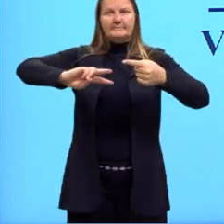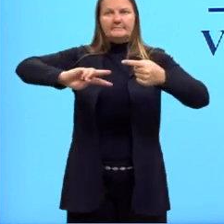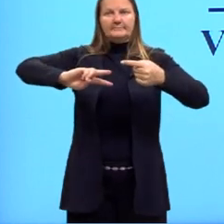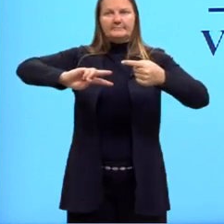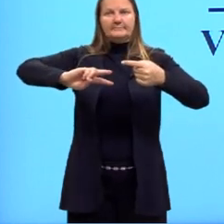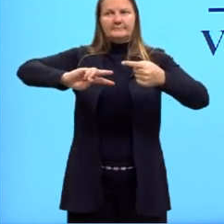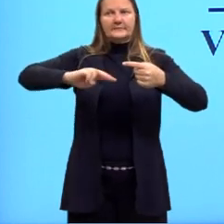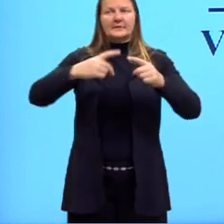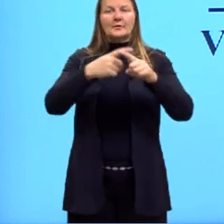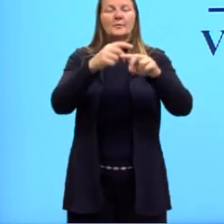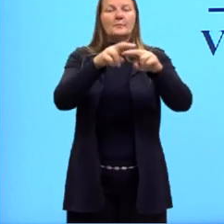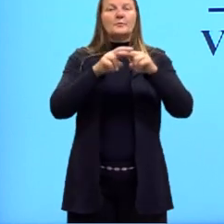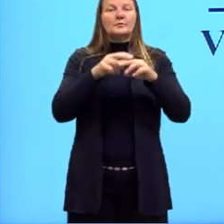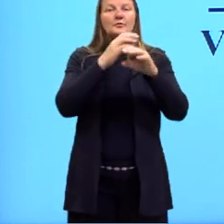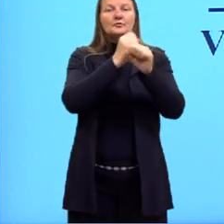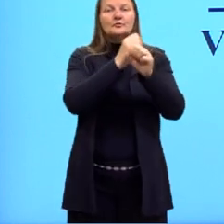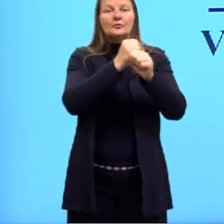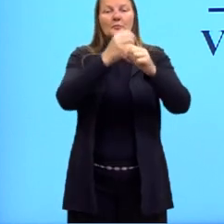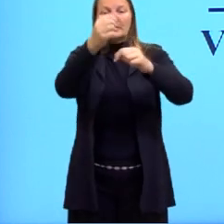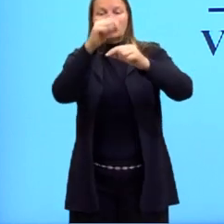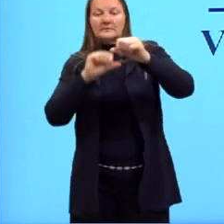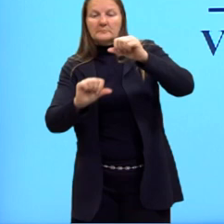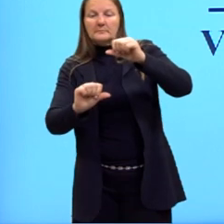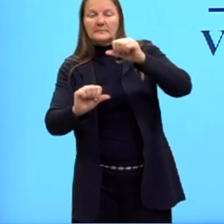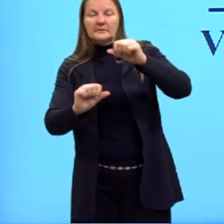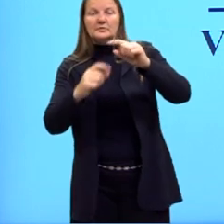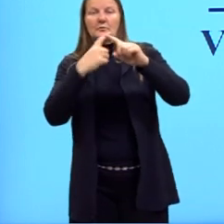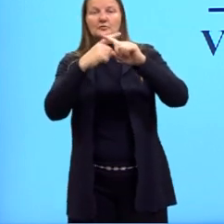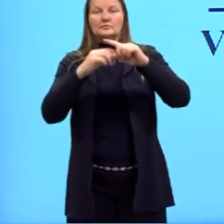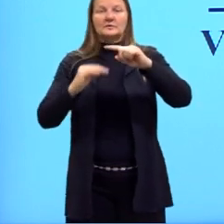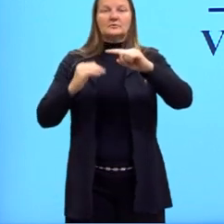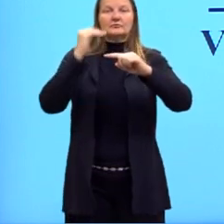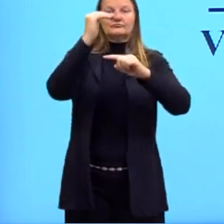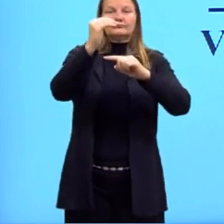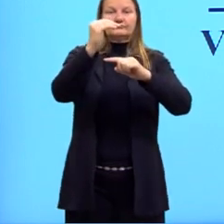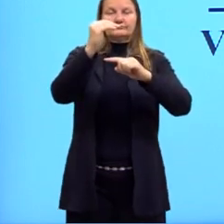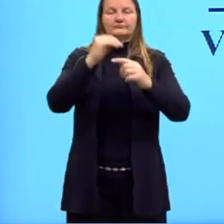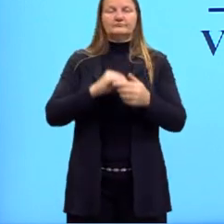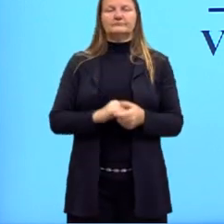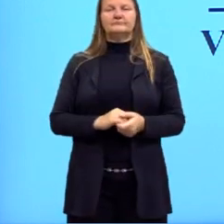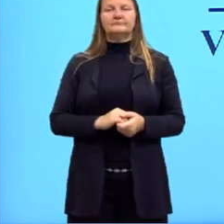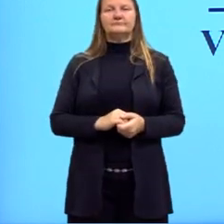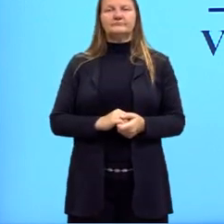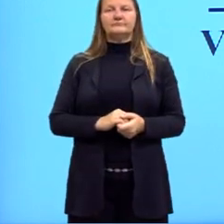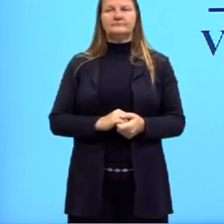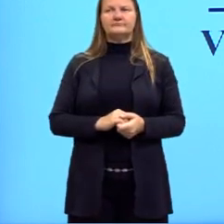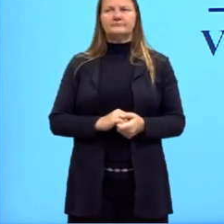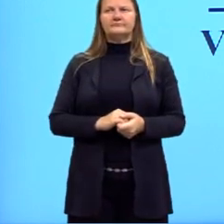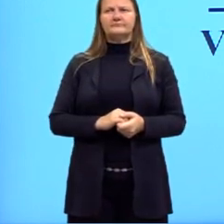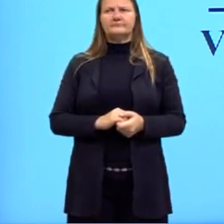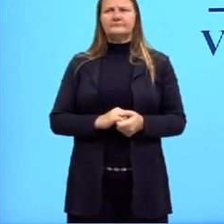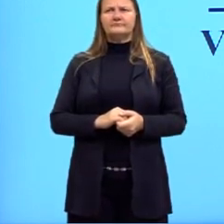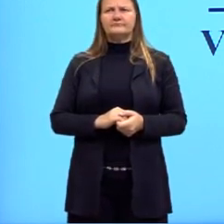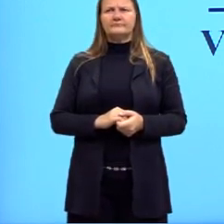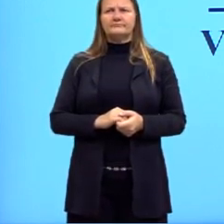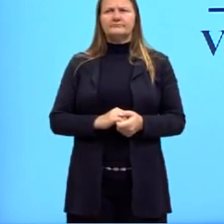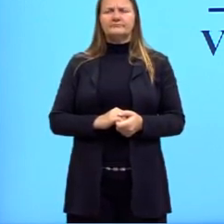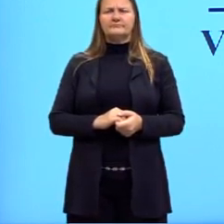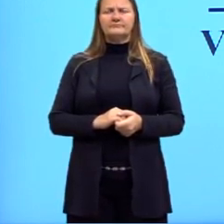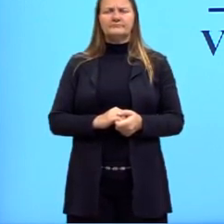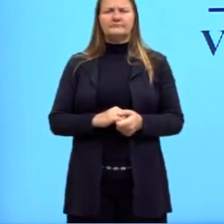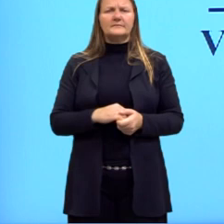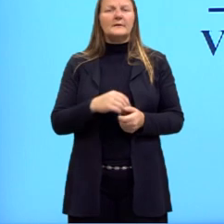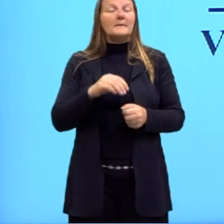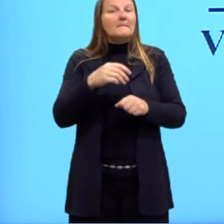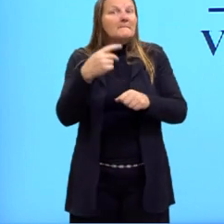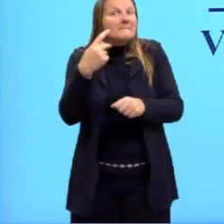por isso que a soma ficou embaixo e a multiplicação em cima tá E é vejam que ela é muito mais chata